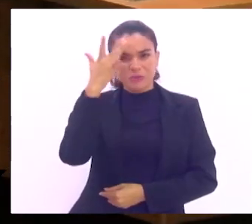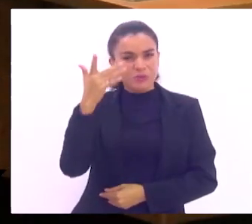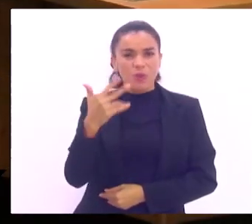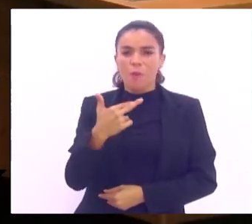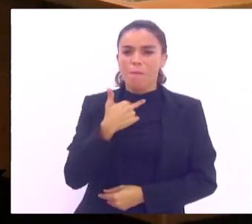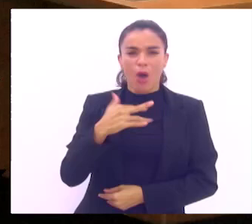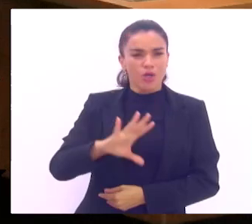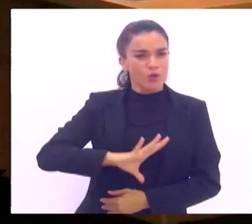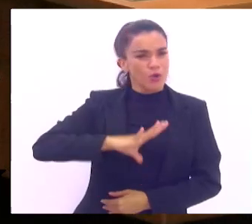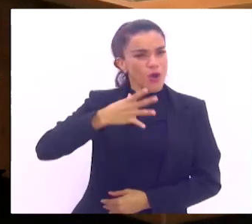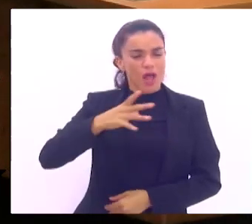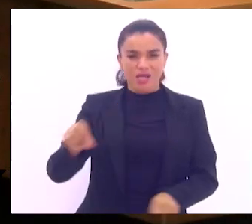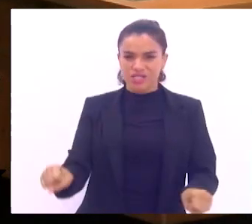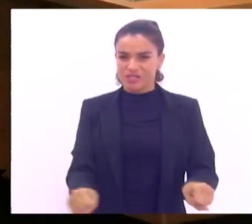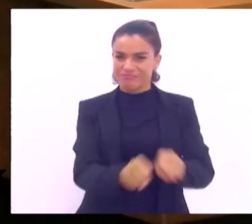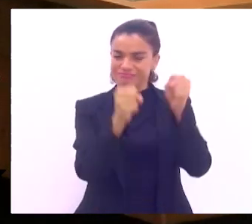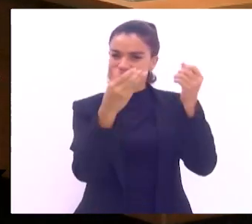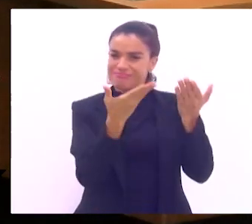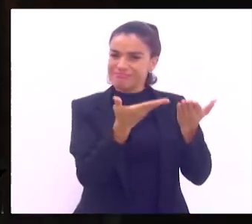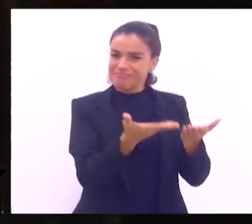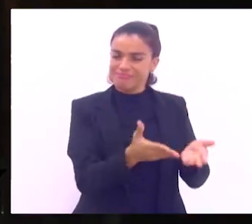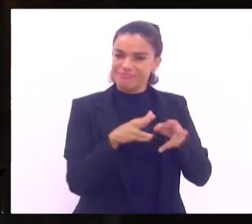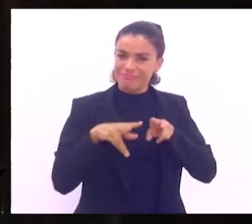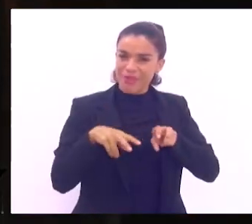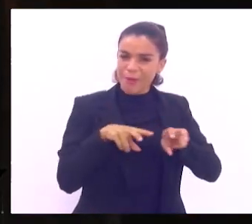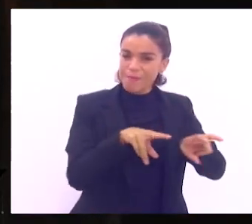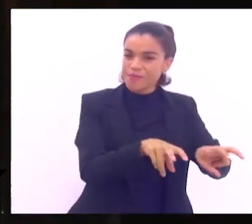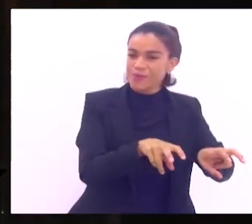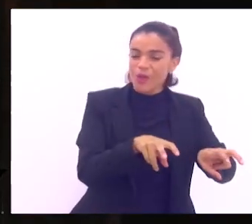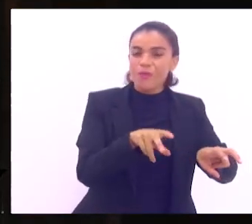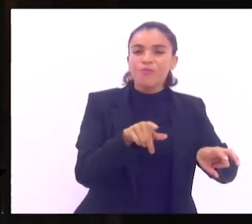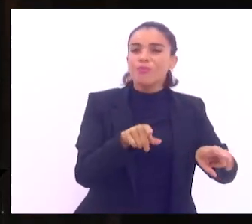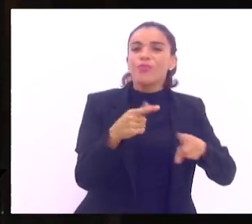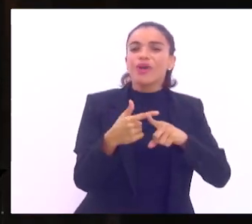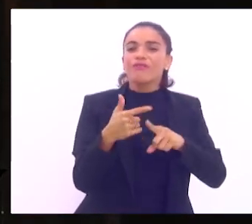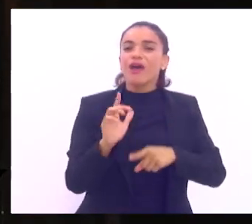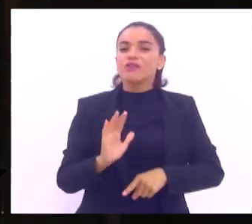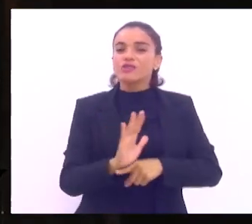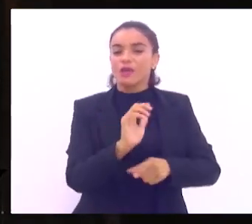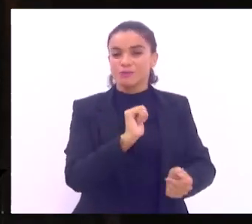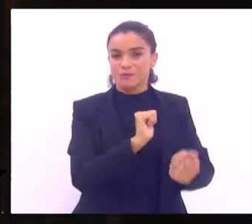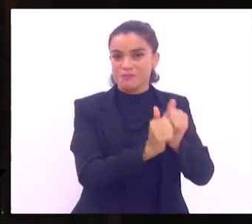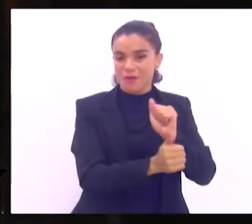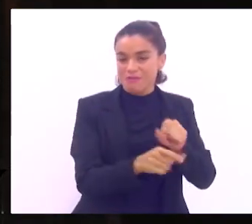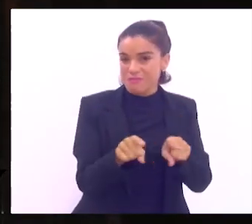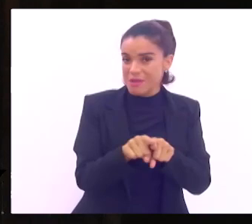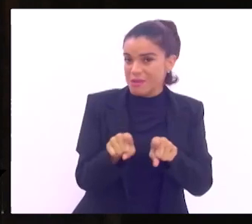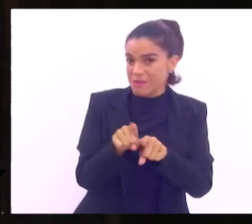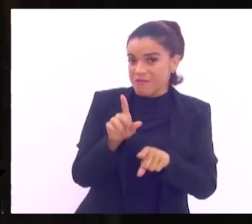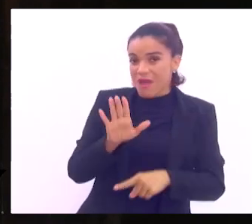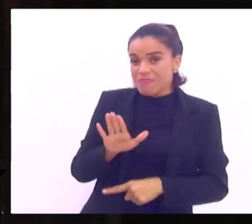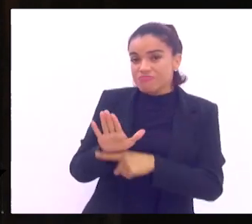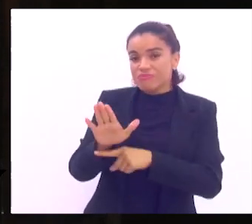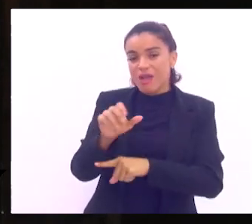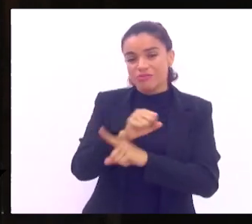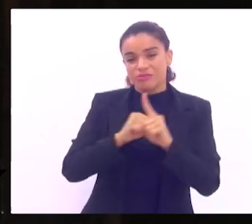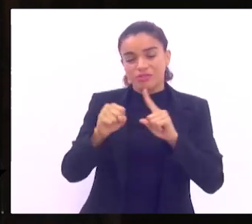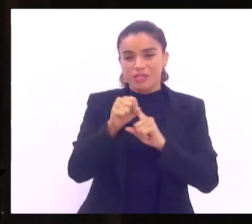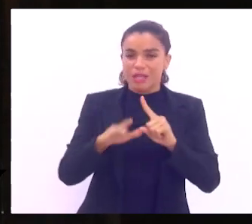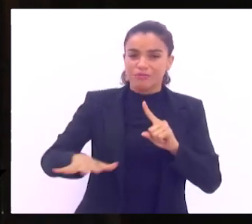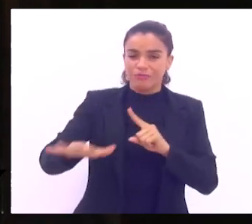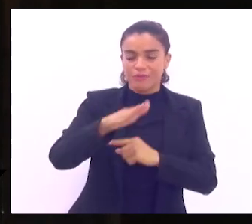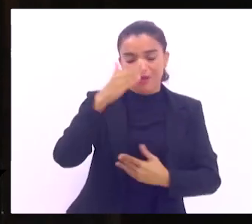ter a coragem de reconstruir, porque vai fazer um bem não só ao esporte, vai fazer um bem à sociedade num todo.